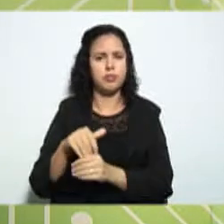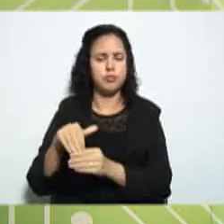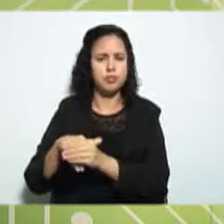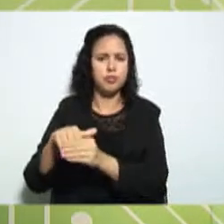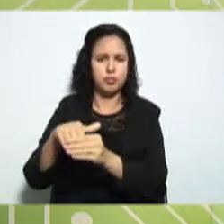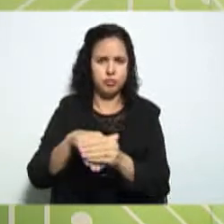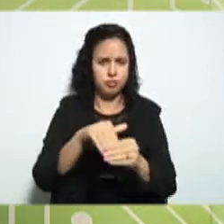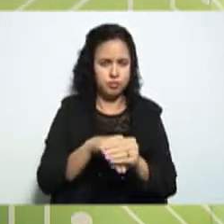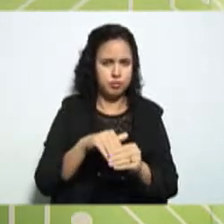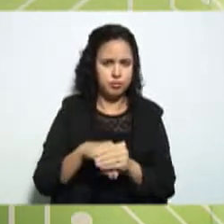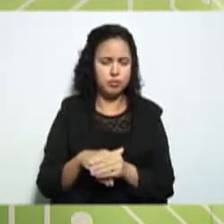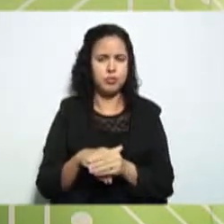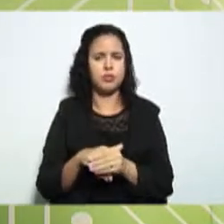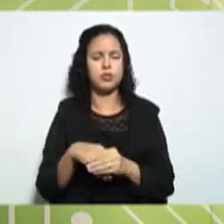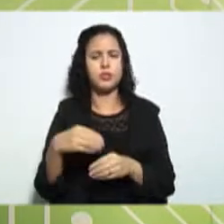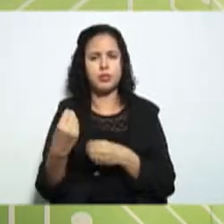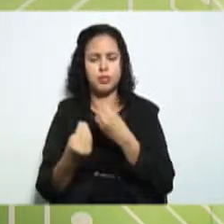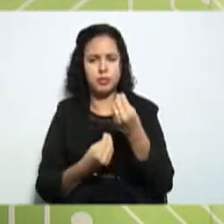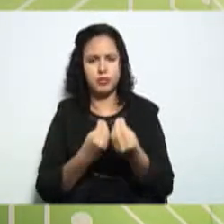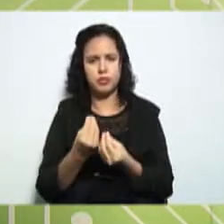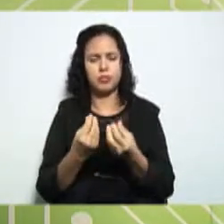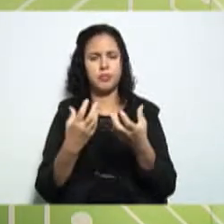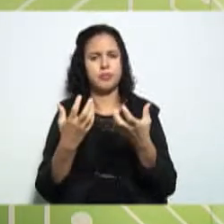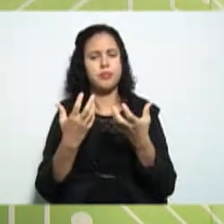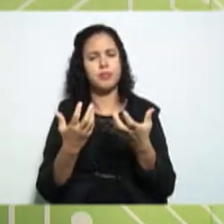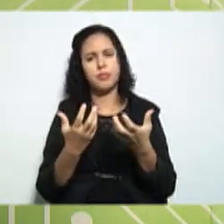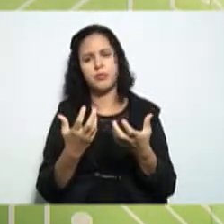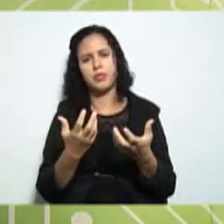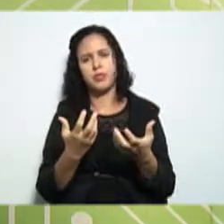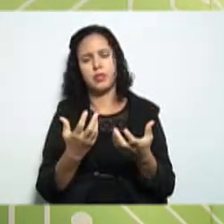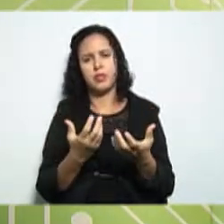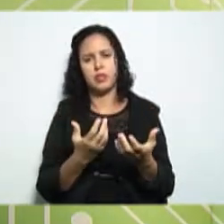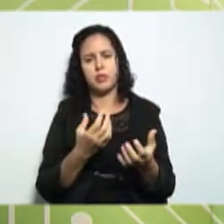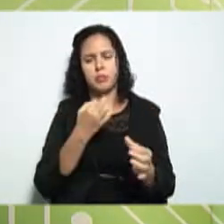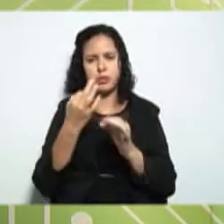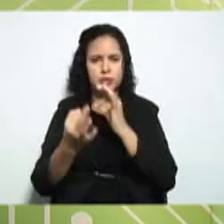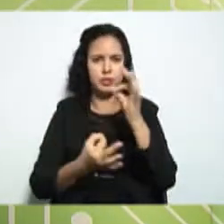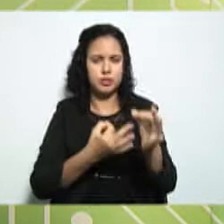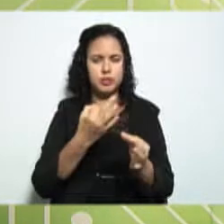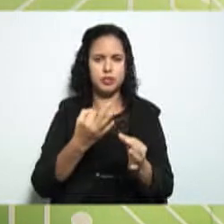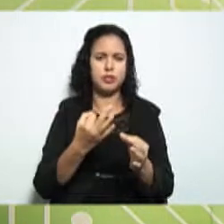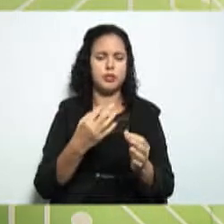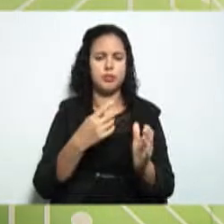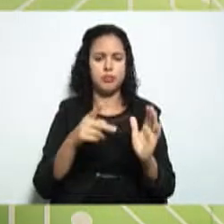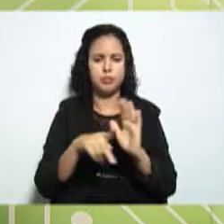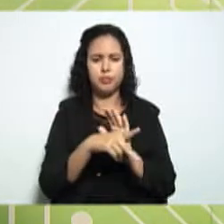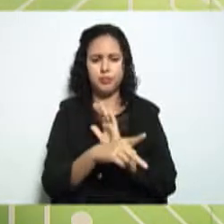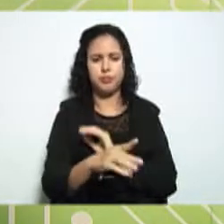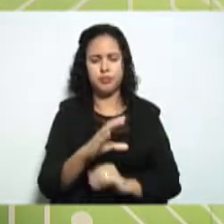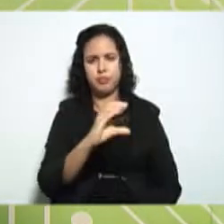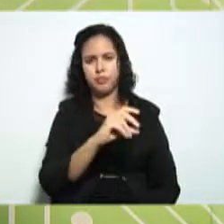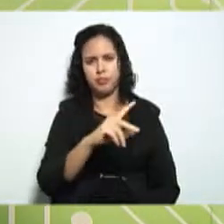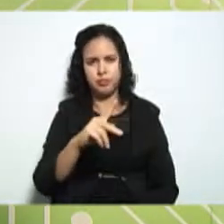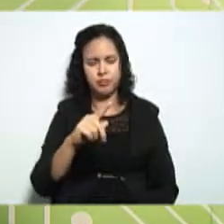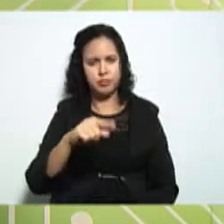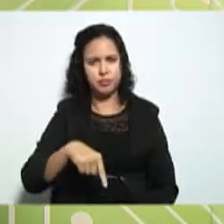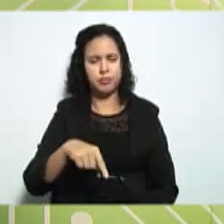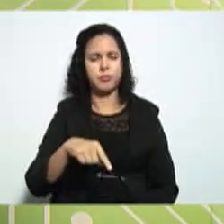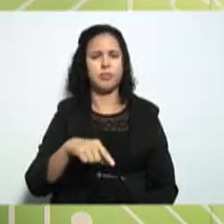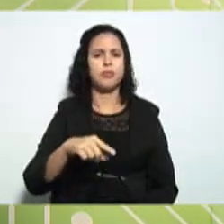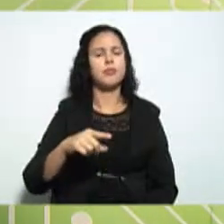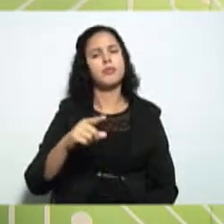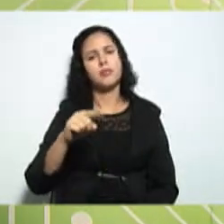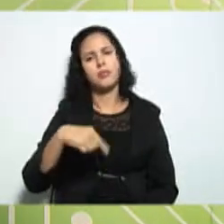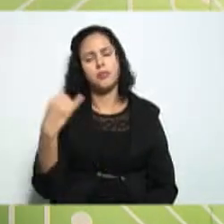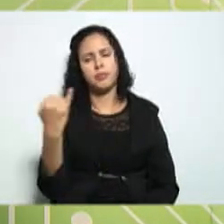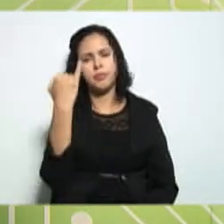seu desejo de como ele acredita que a cooperativa vai seguir. É um momento muito importante, porque é um exercício de